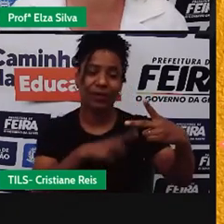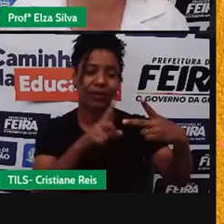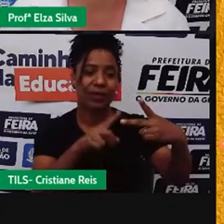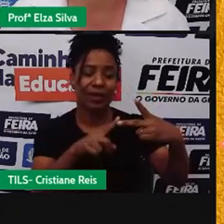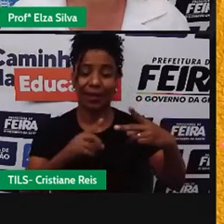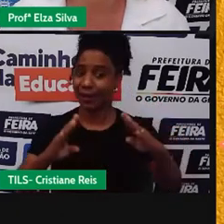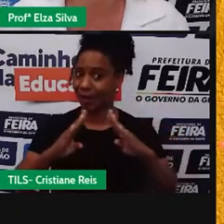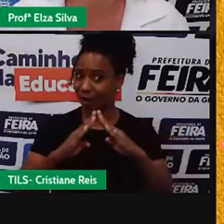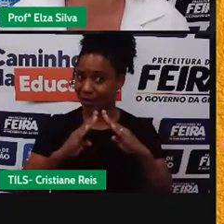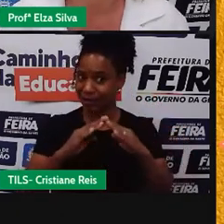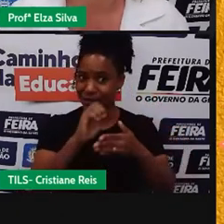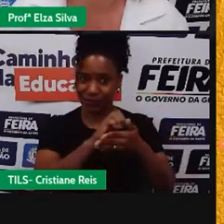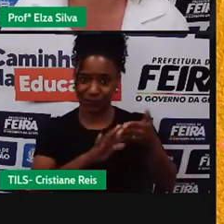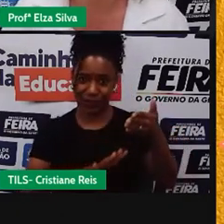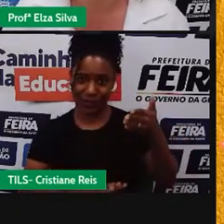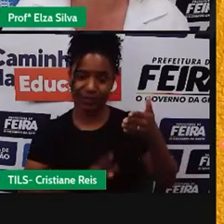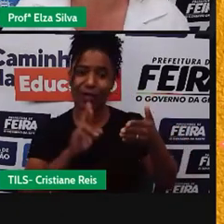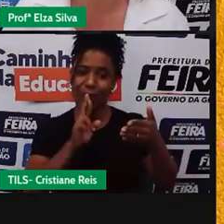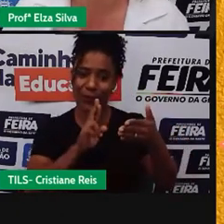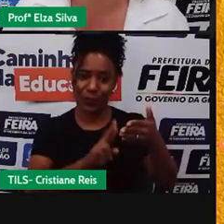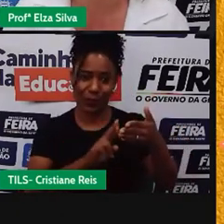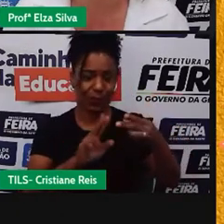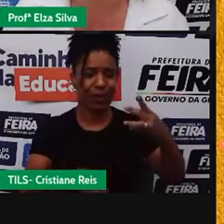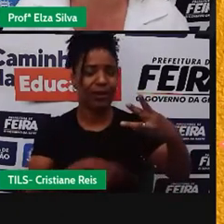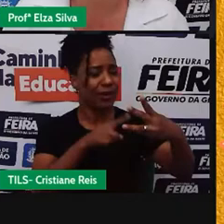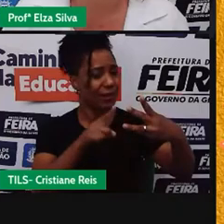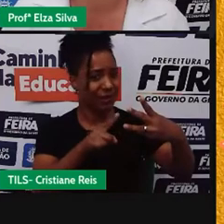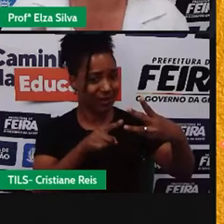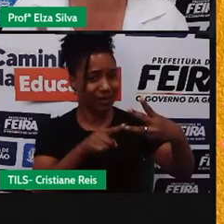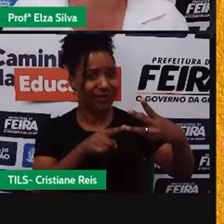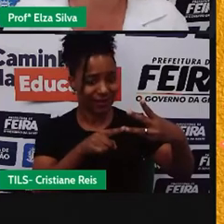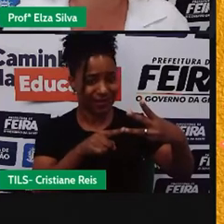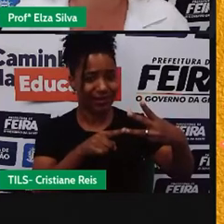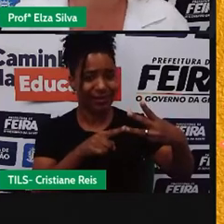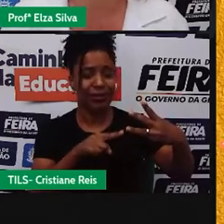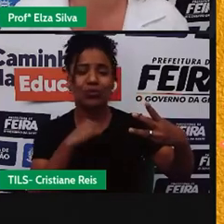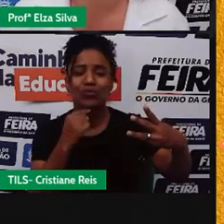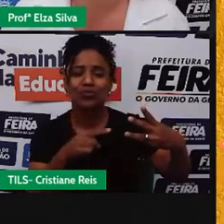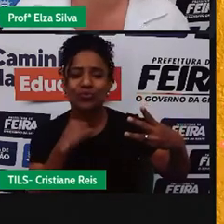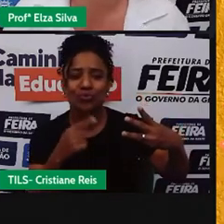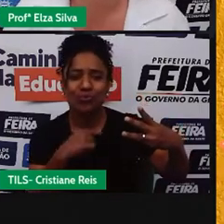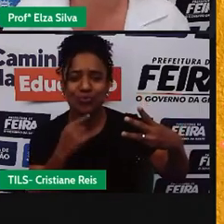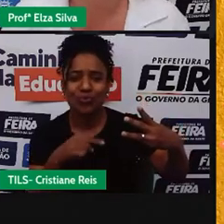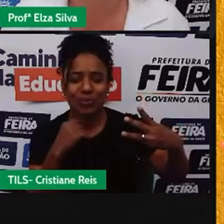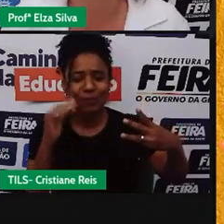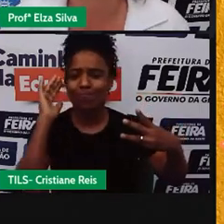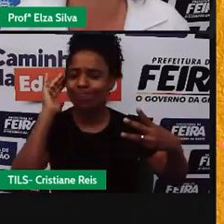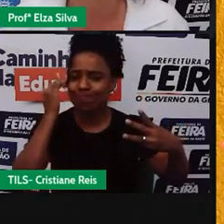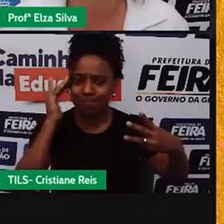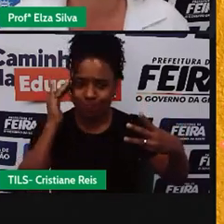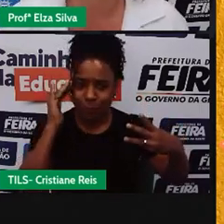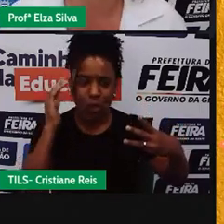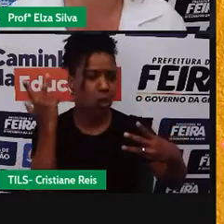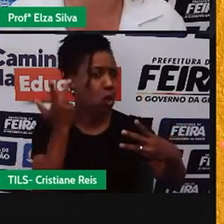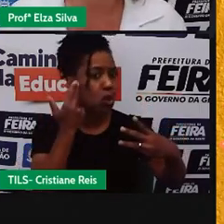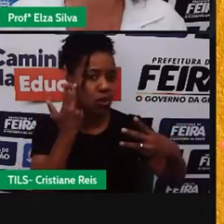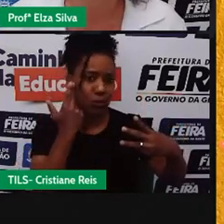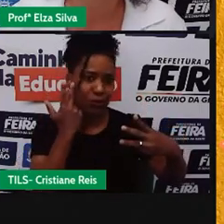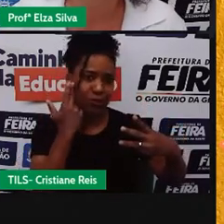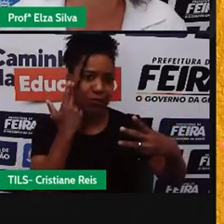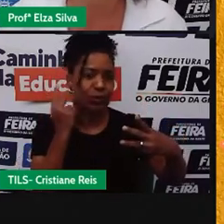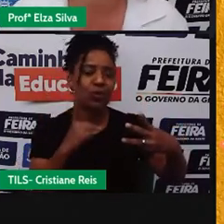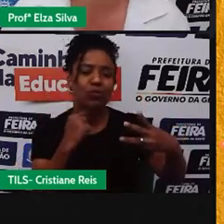casa. Doubts, aquelas dúvidas que vão surgir. E é muito natural que você tenha dúvidas, porque